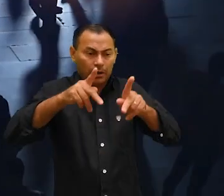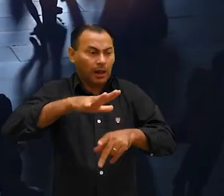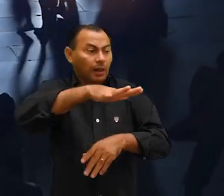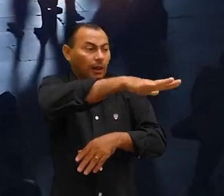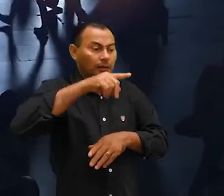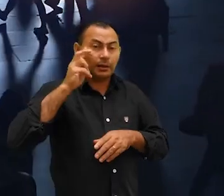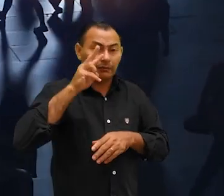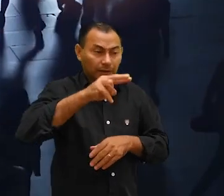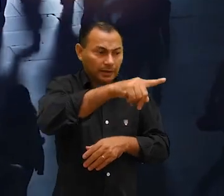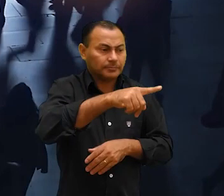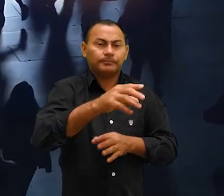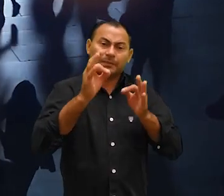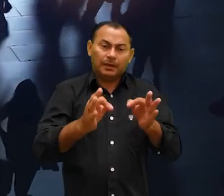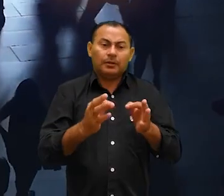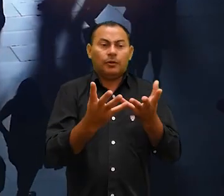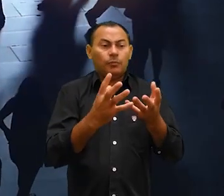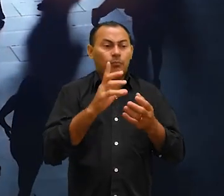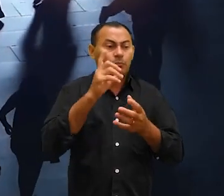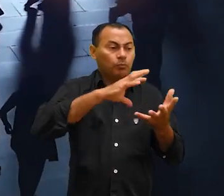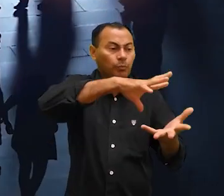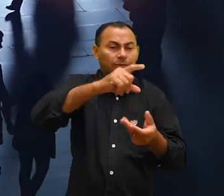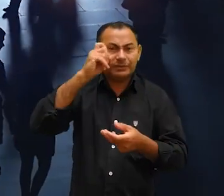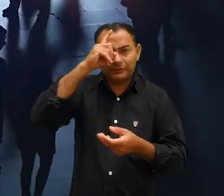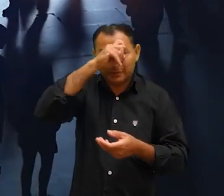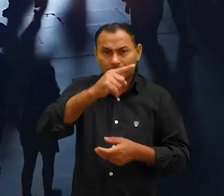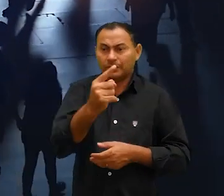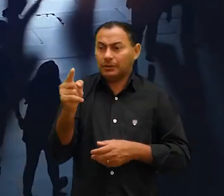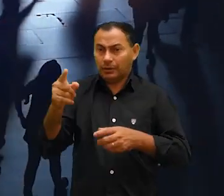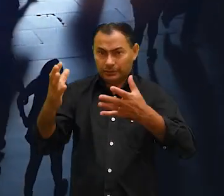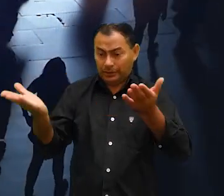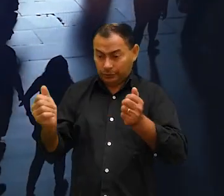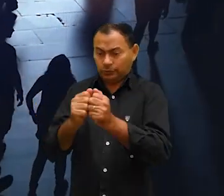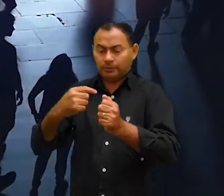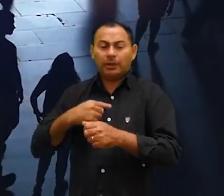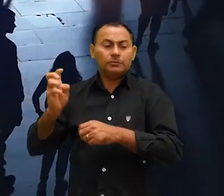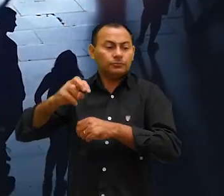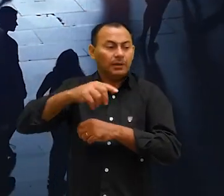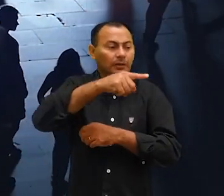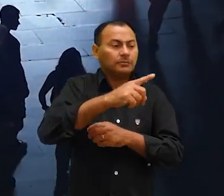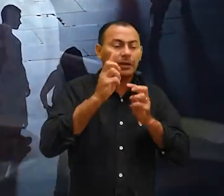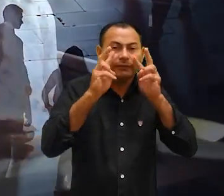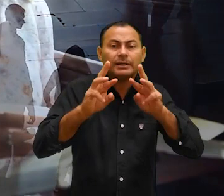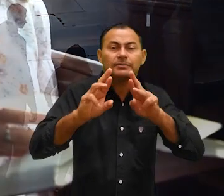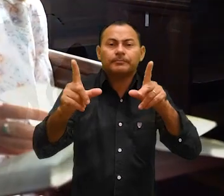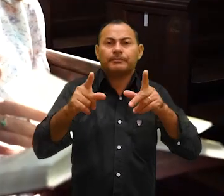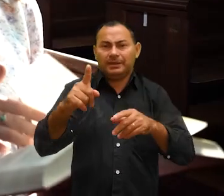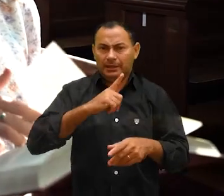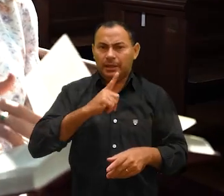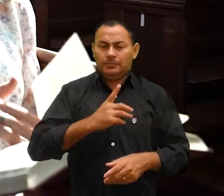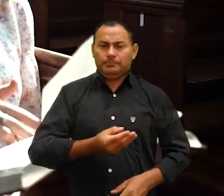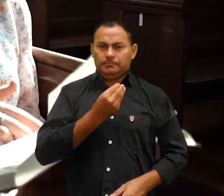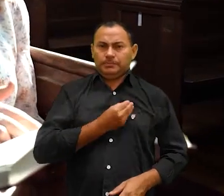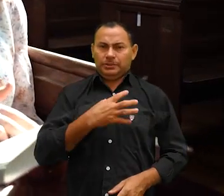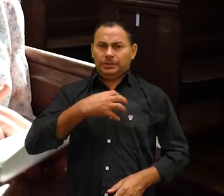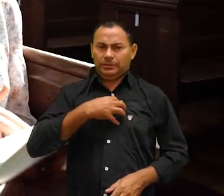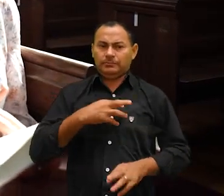aquela gente? Está certo, é um mundo cão. Agora, quando vocês descerem, no que vocês serão diferentes? Vocês têm que